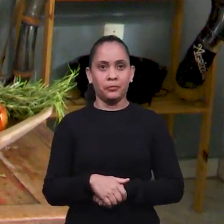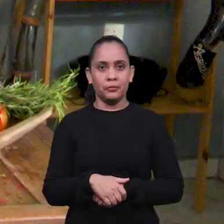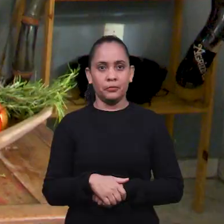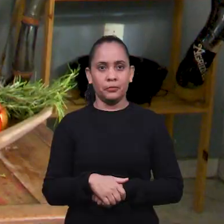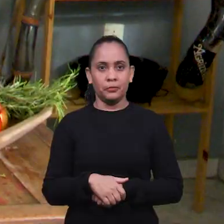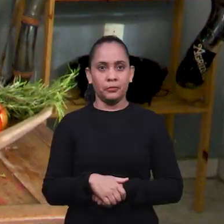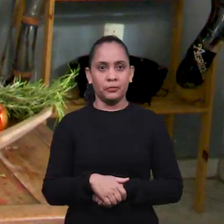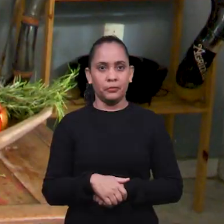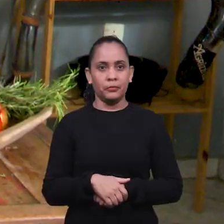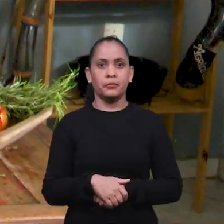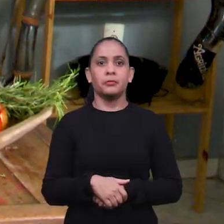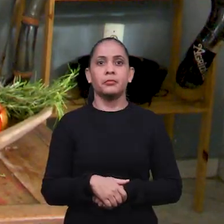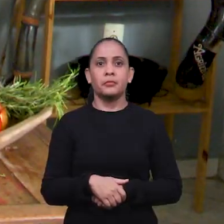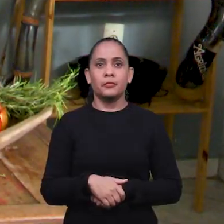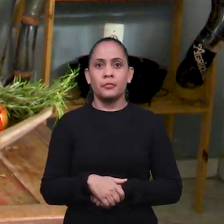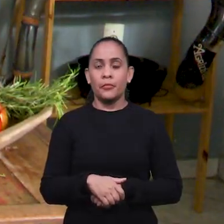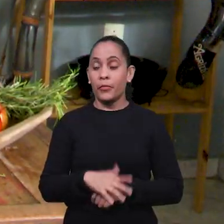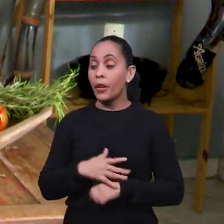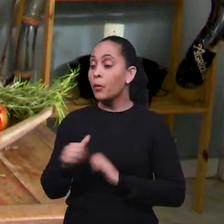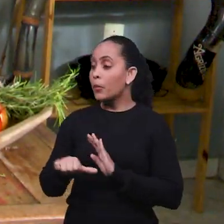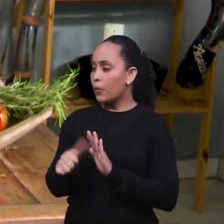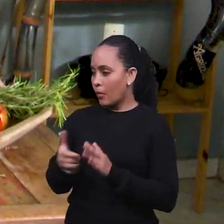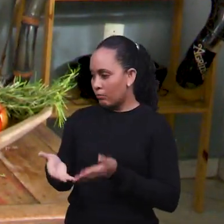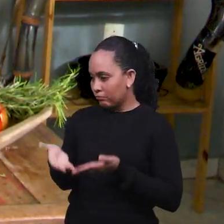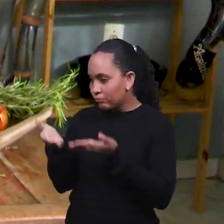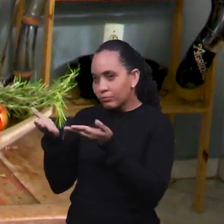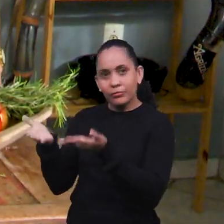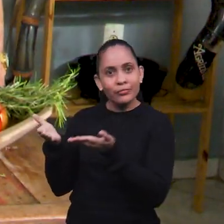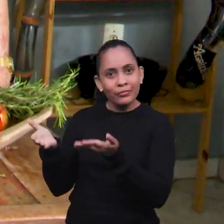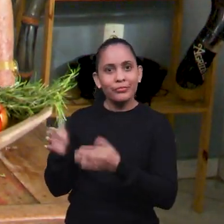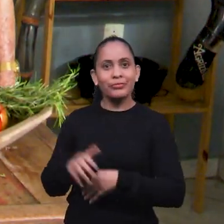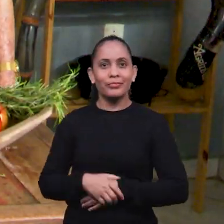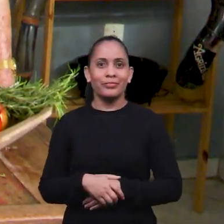A Glória, pega o primeiro pedaço, ó.